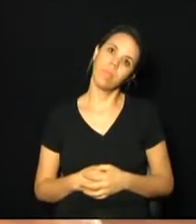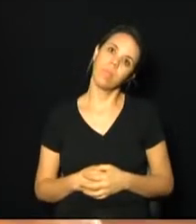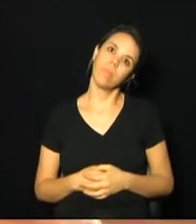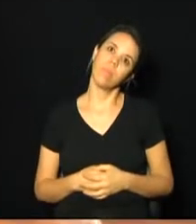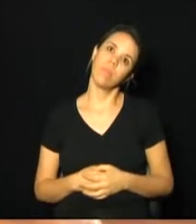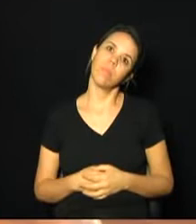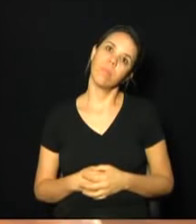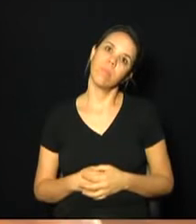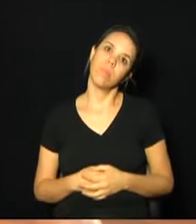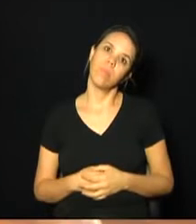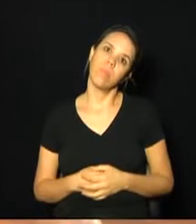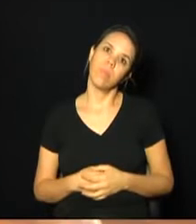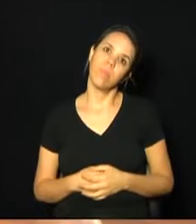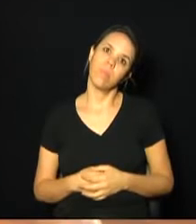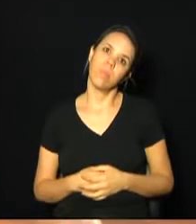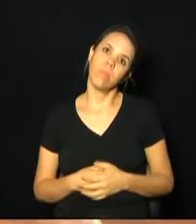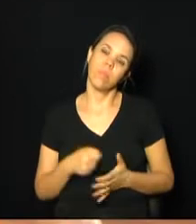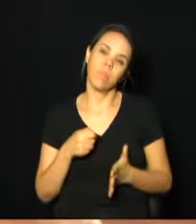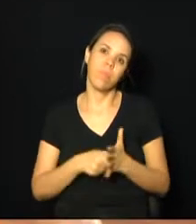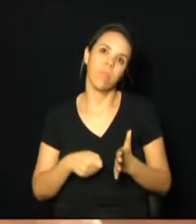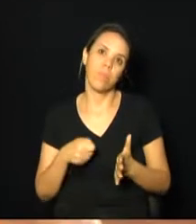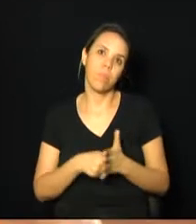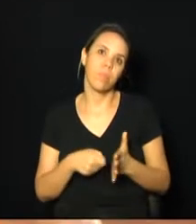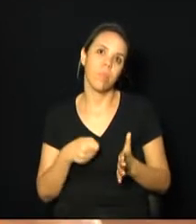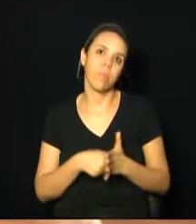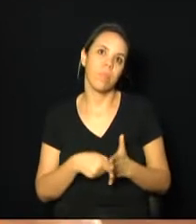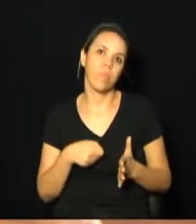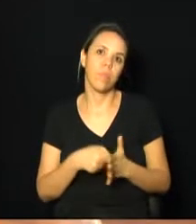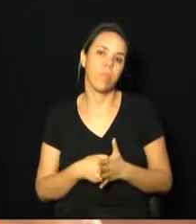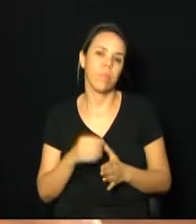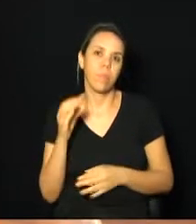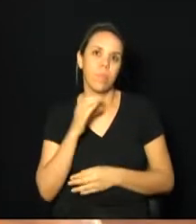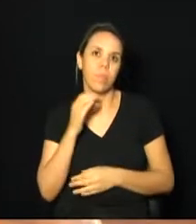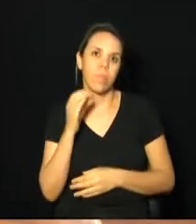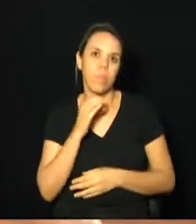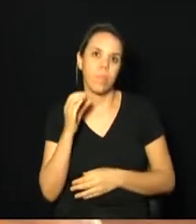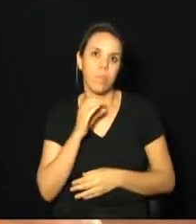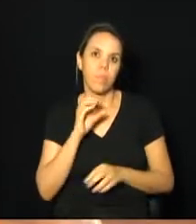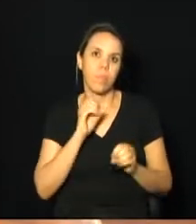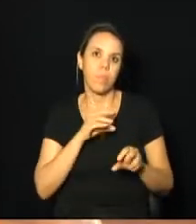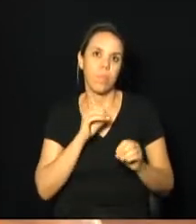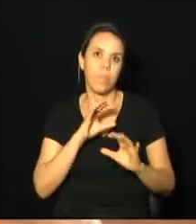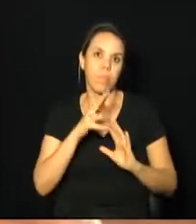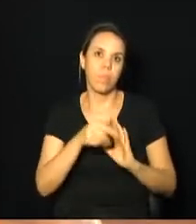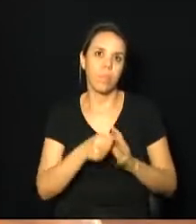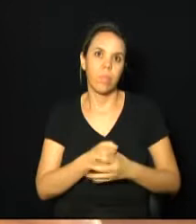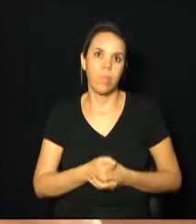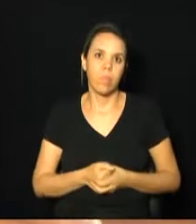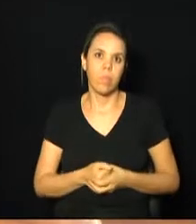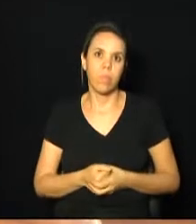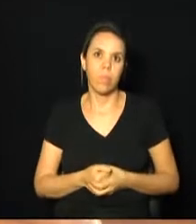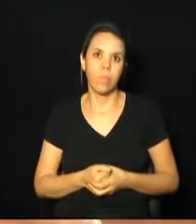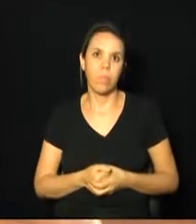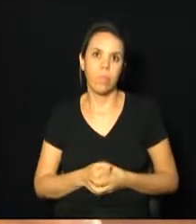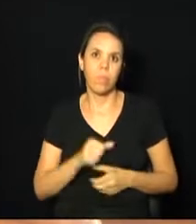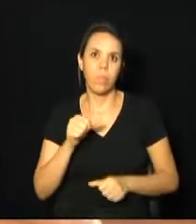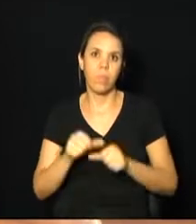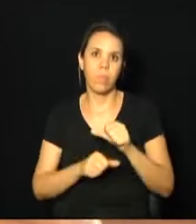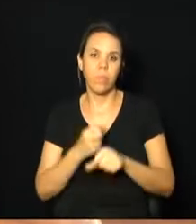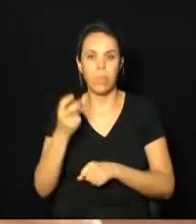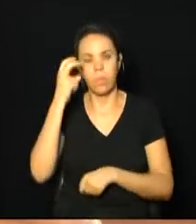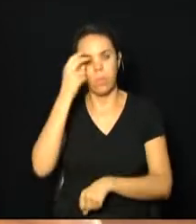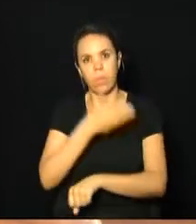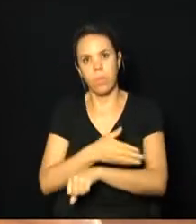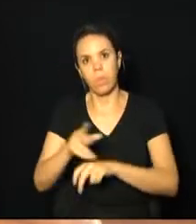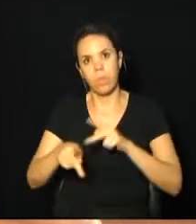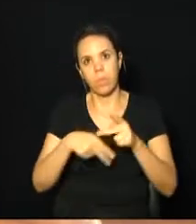uma pauta muito urgente, que é a questão da educação ambiental, né? A mudança de